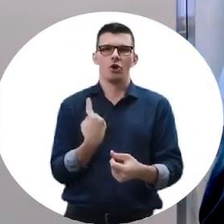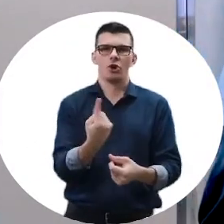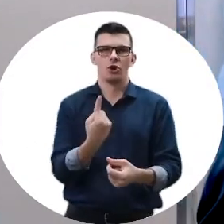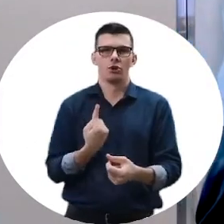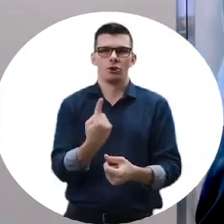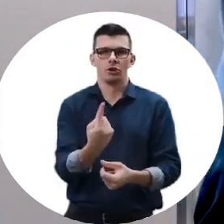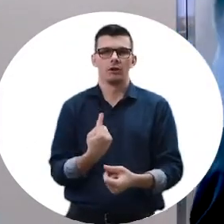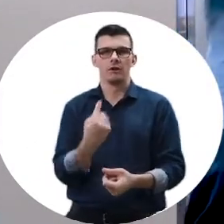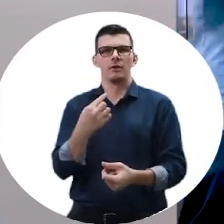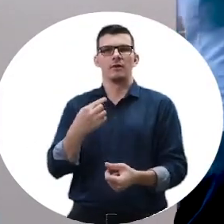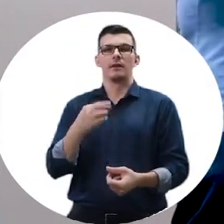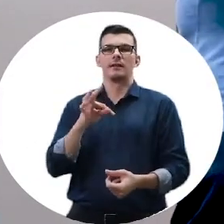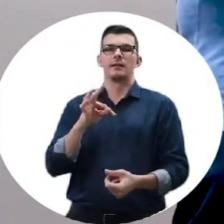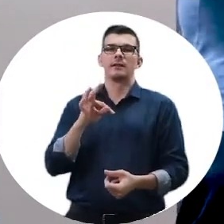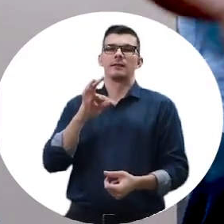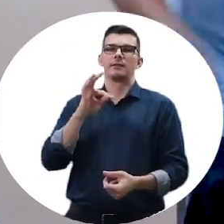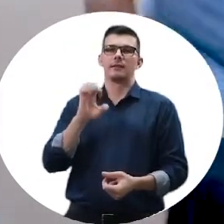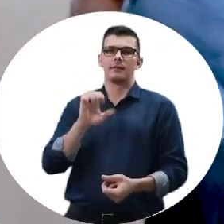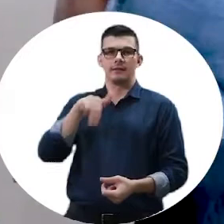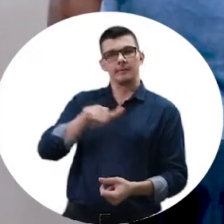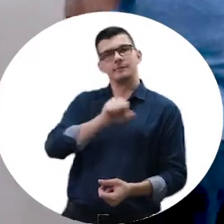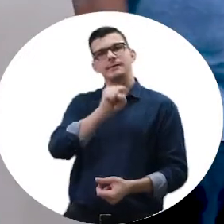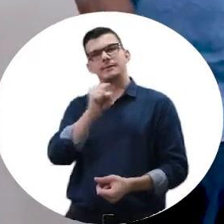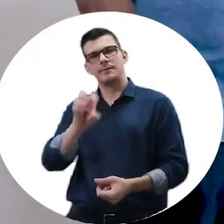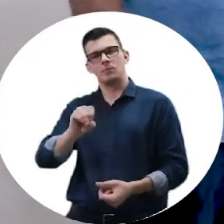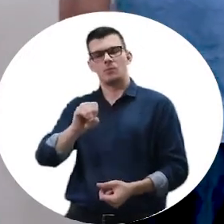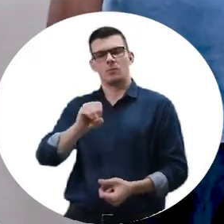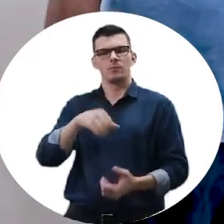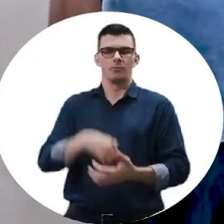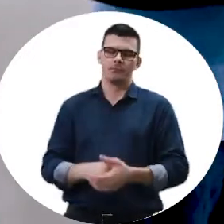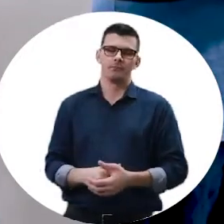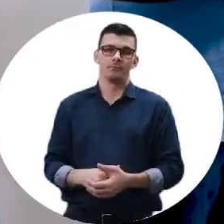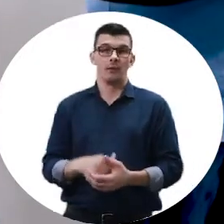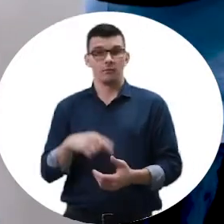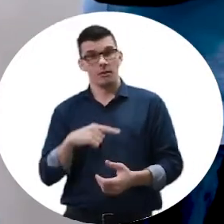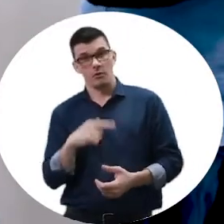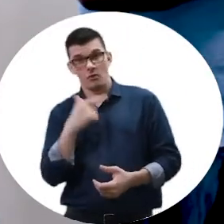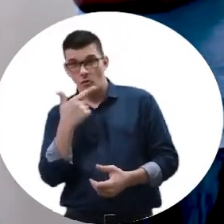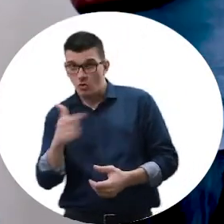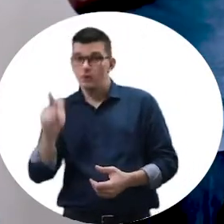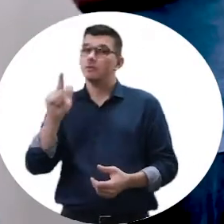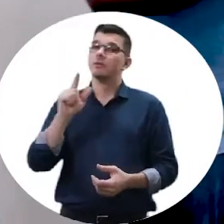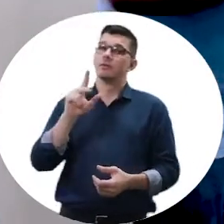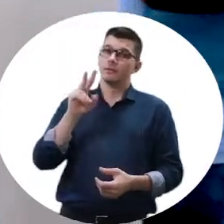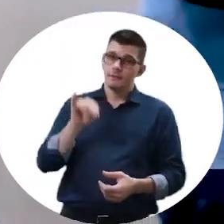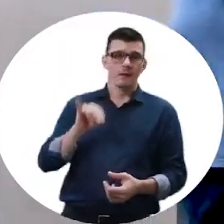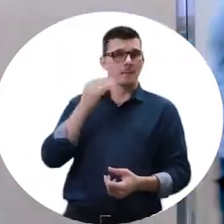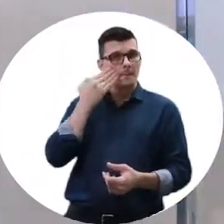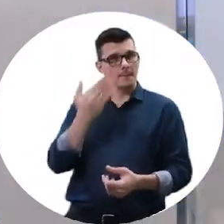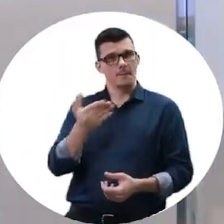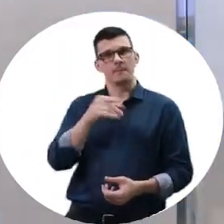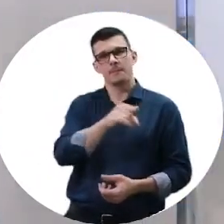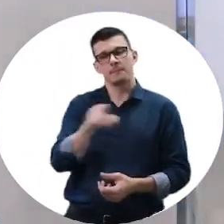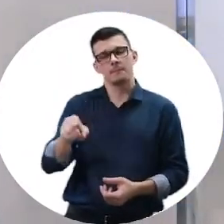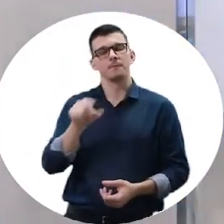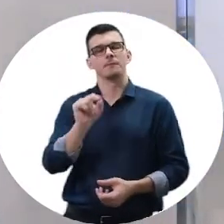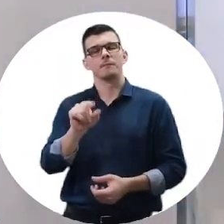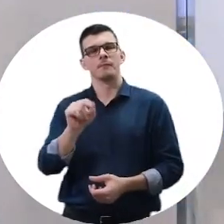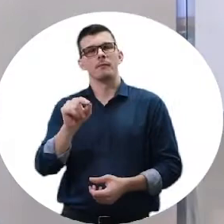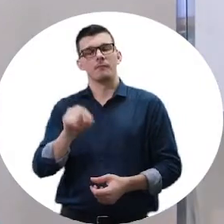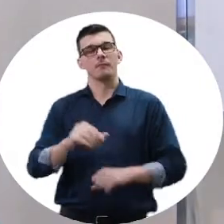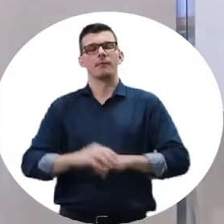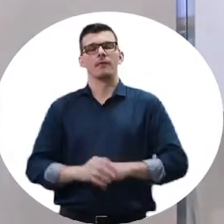até a outra da corda, é chamada força de tração ou força tensora. A outra força que eu vou apresentar para vocês é